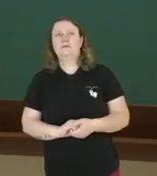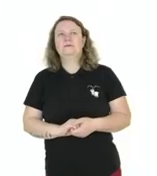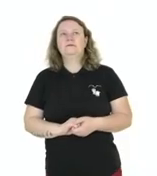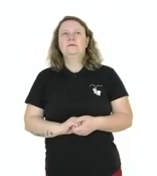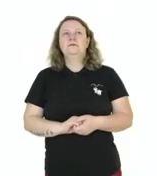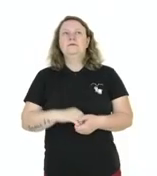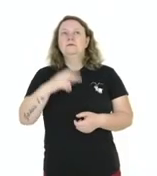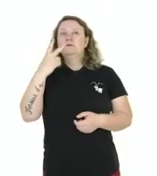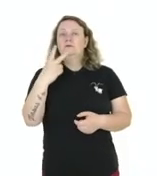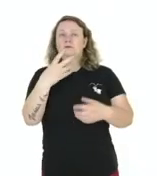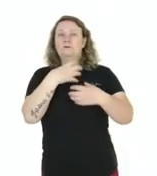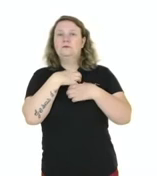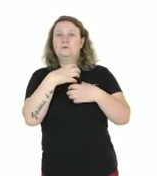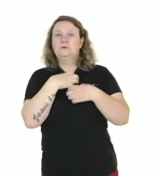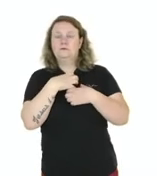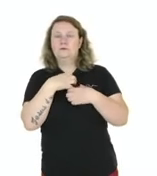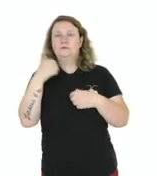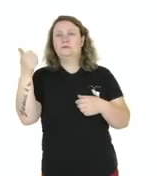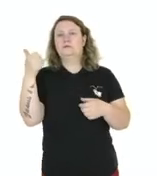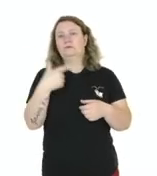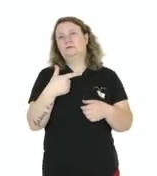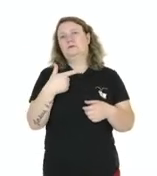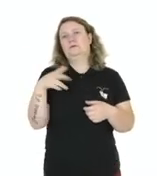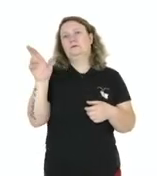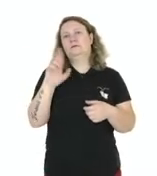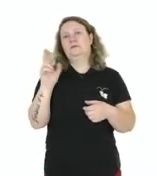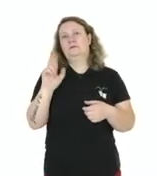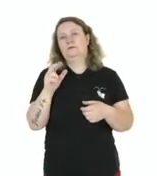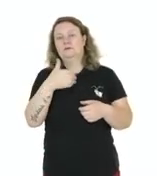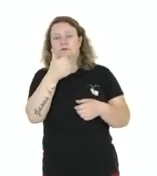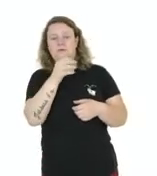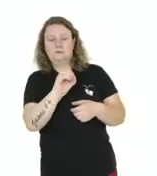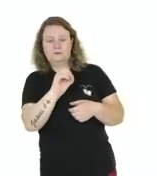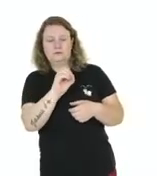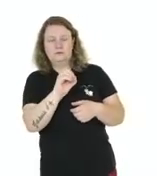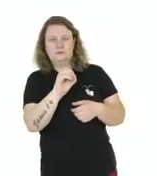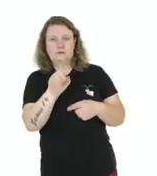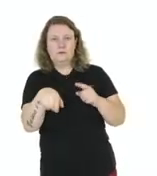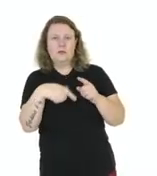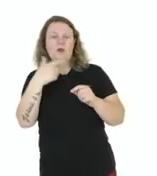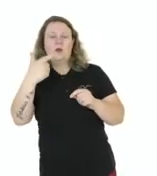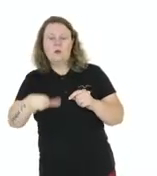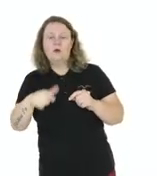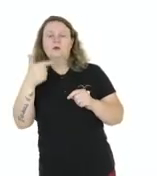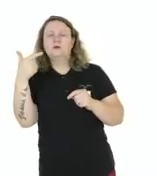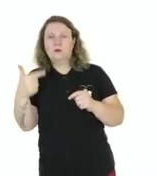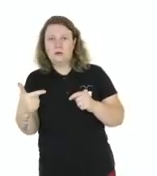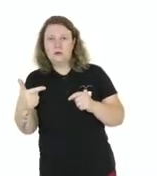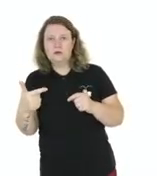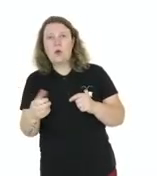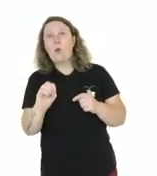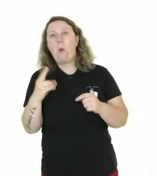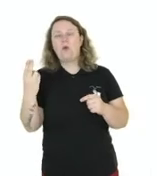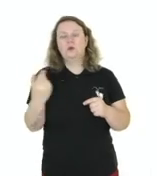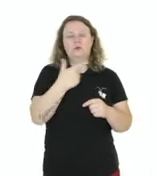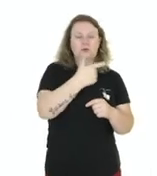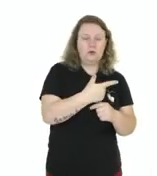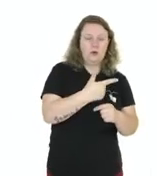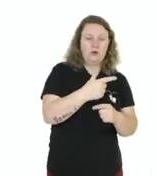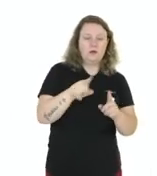duas maneiras de se obter R$12. Tirando 10 e 2 ou depois... ou primeiro tirando 2 e depois